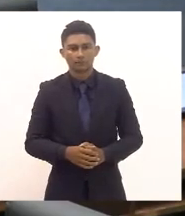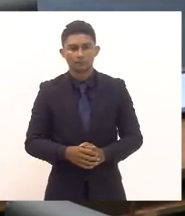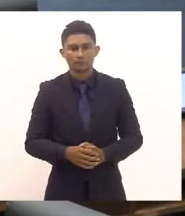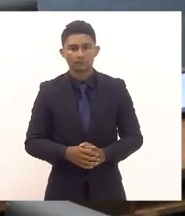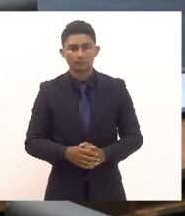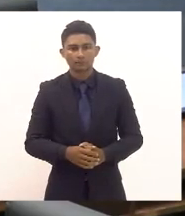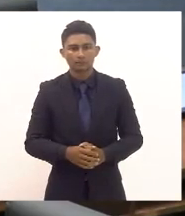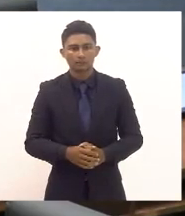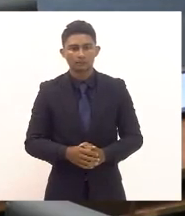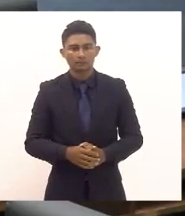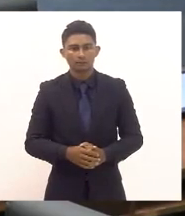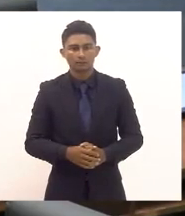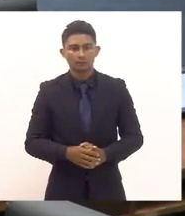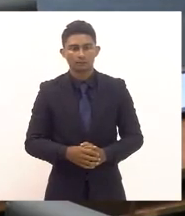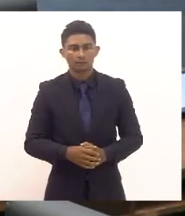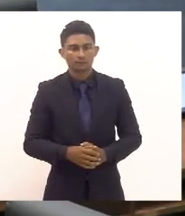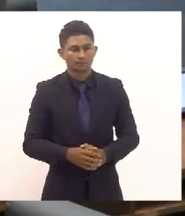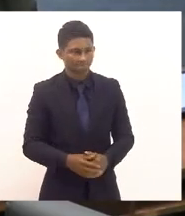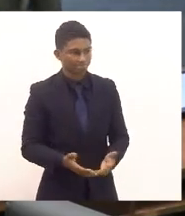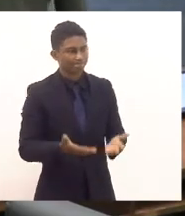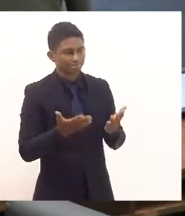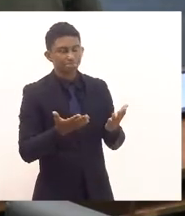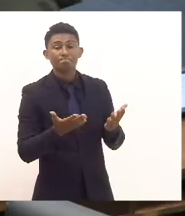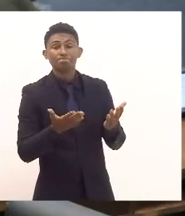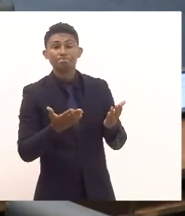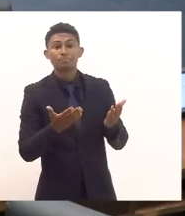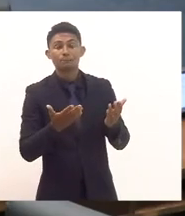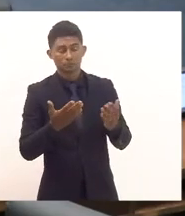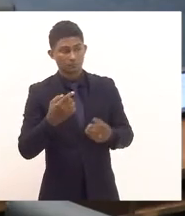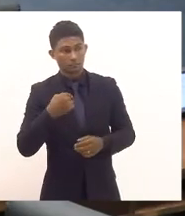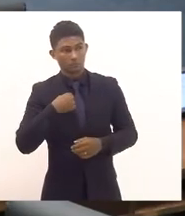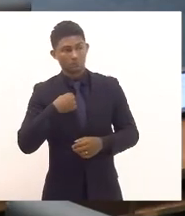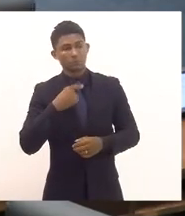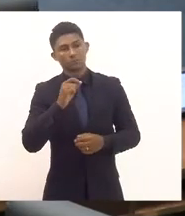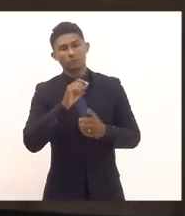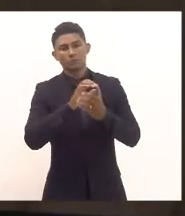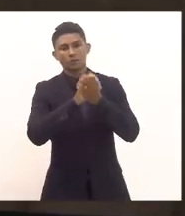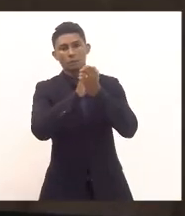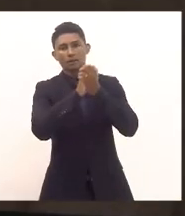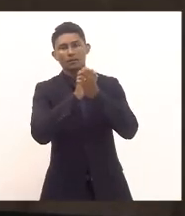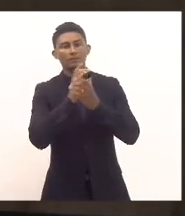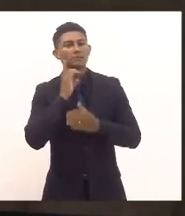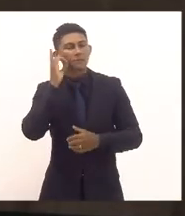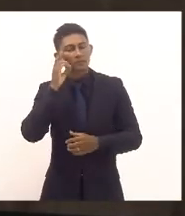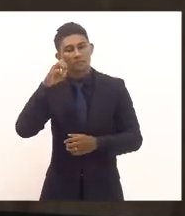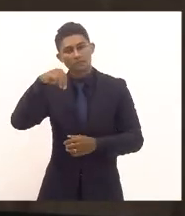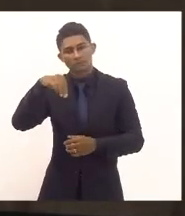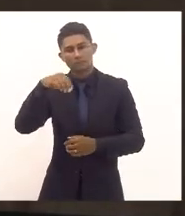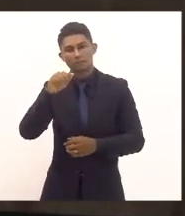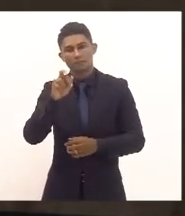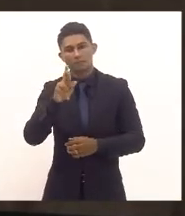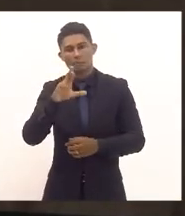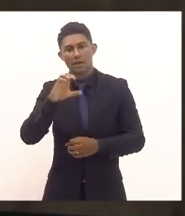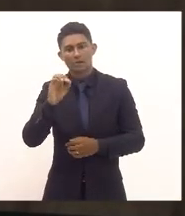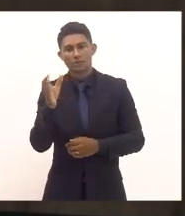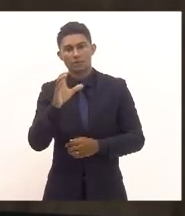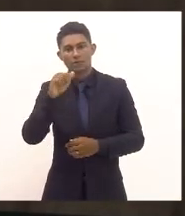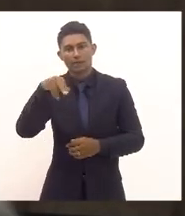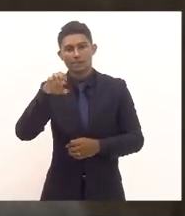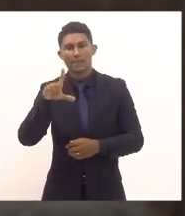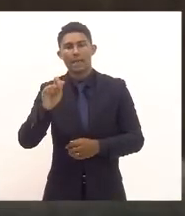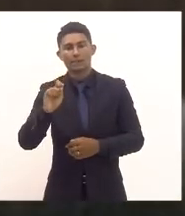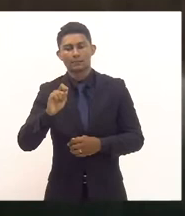o presidente eu quero a cumprimentar o deputado mais canela vai ser um projeto